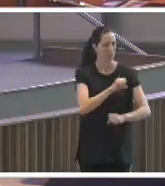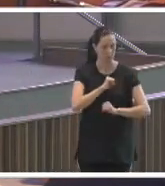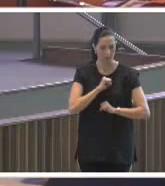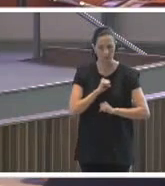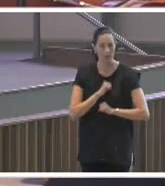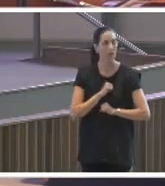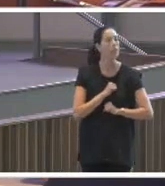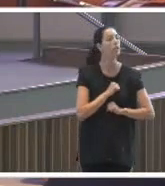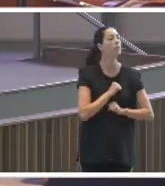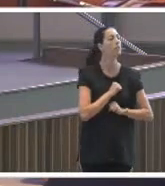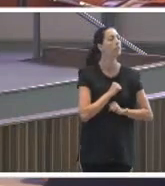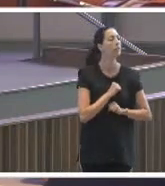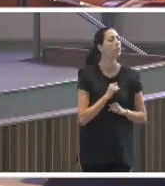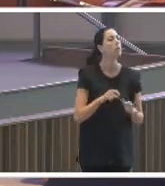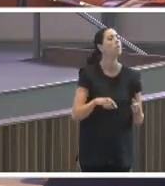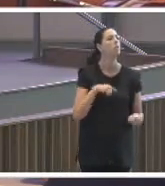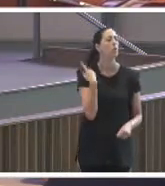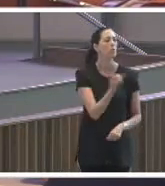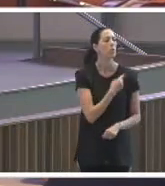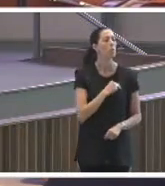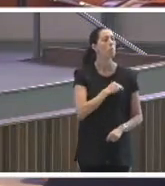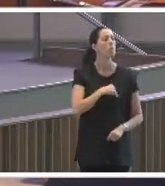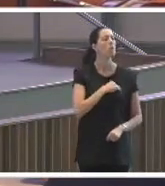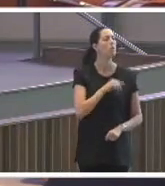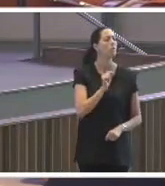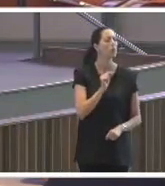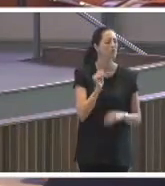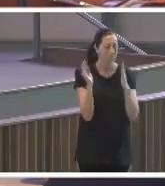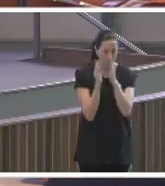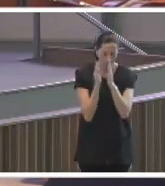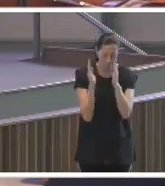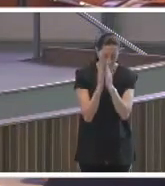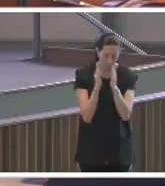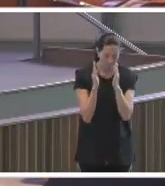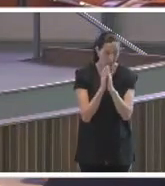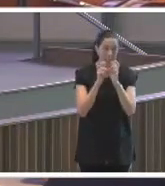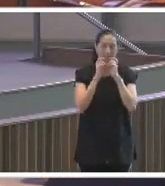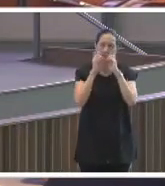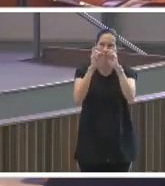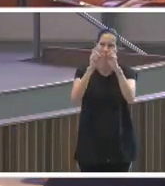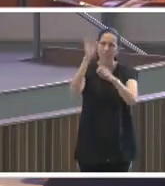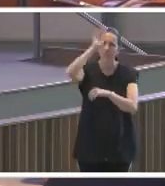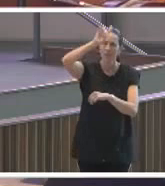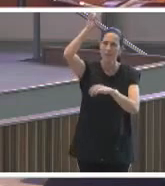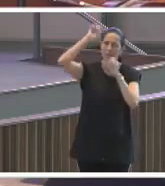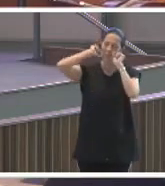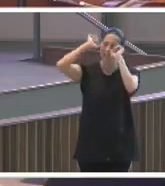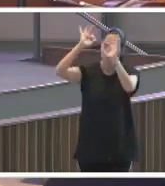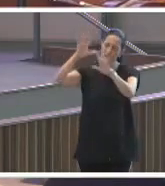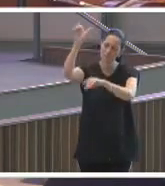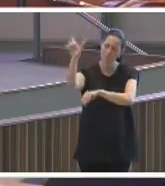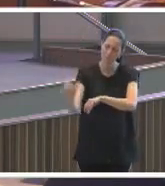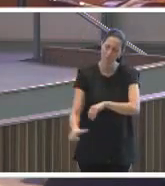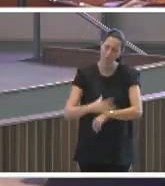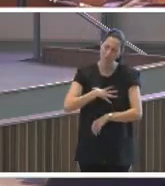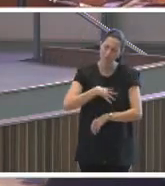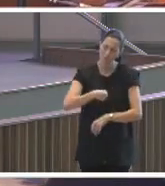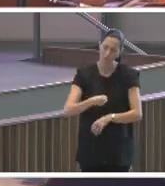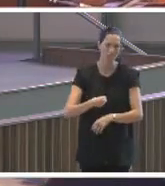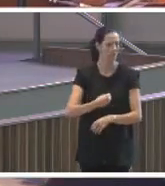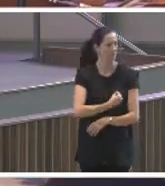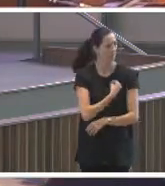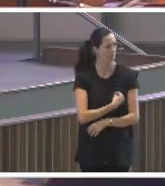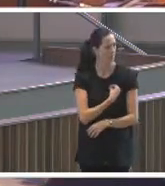orar por eles. Dobra o teu joelho, clama ao Senhor, pede a bênção de Deus, pede